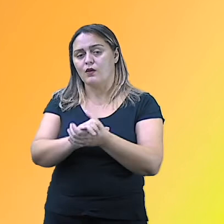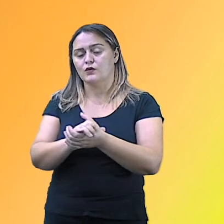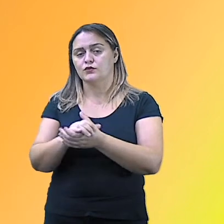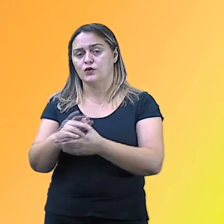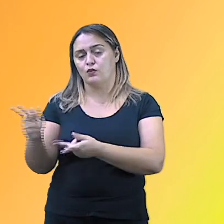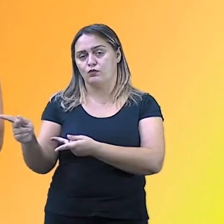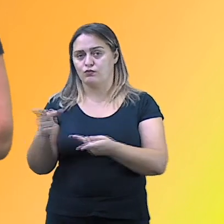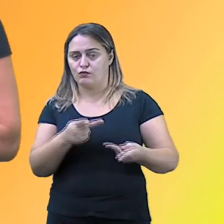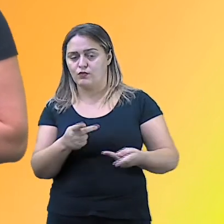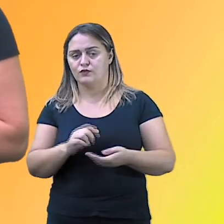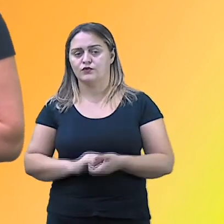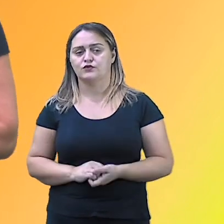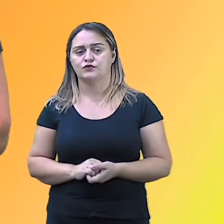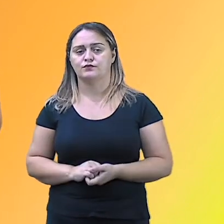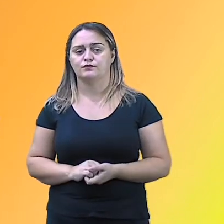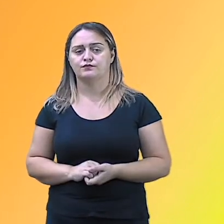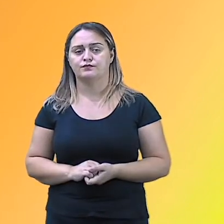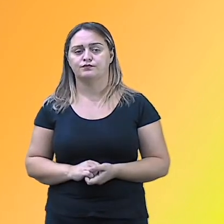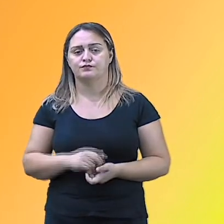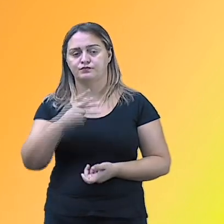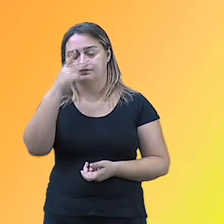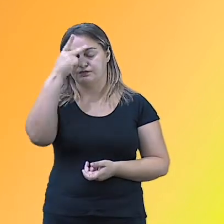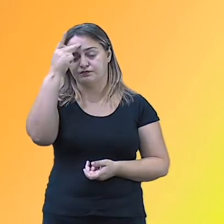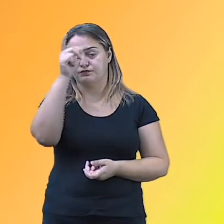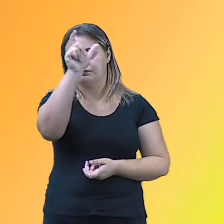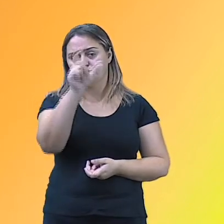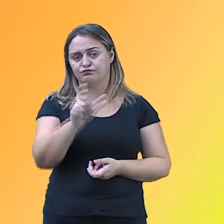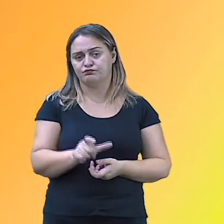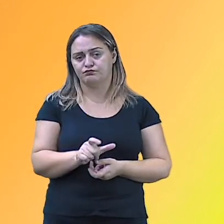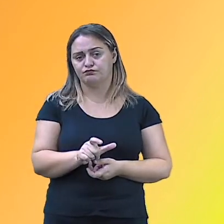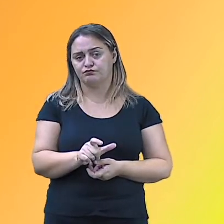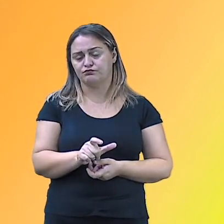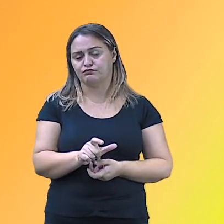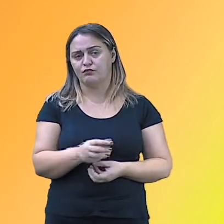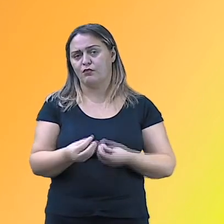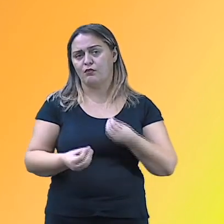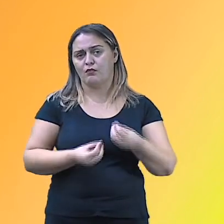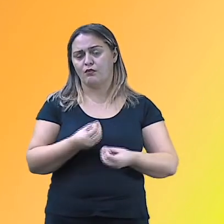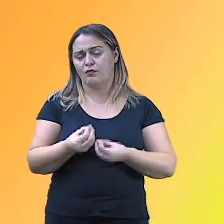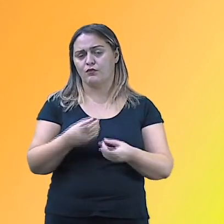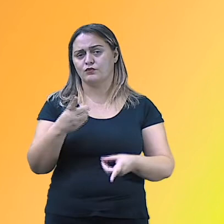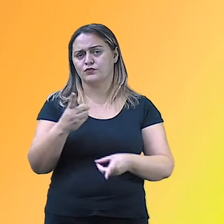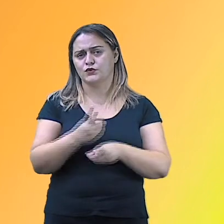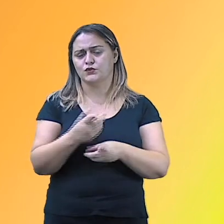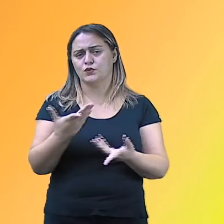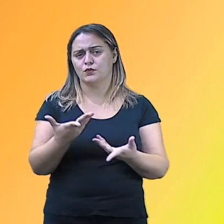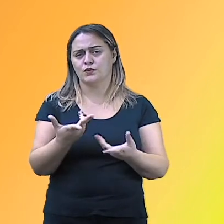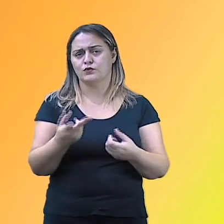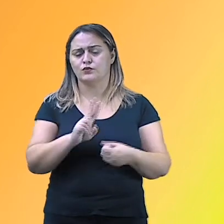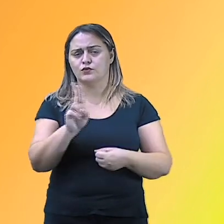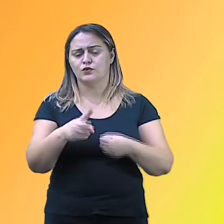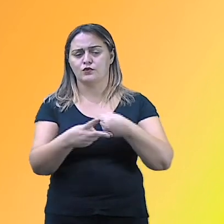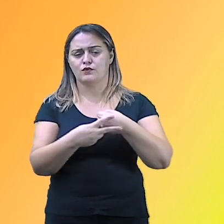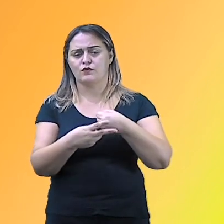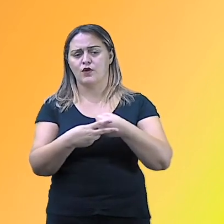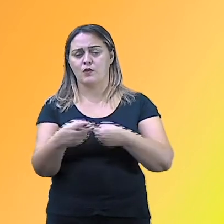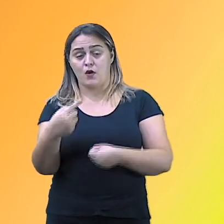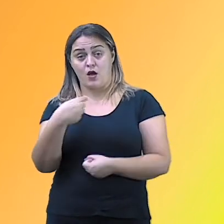Então, vamos lá. Sujeito desinicial, eu descubro através do meu verbo, não é mesmo? Eu